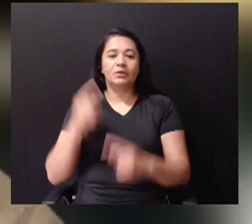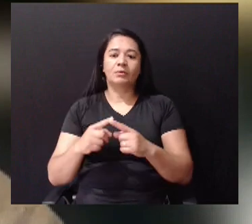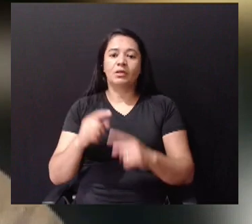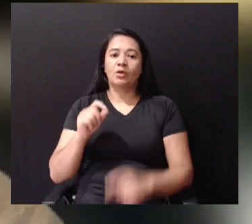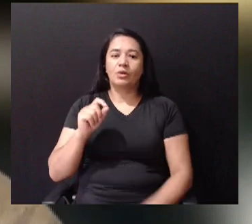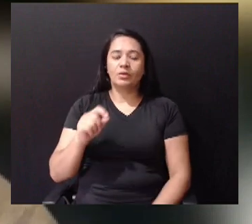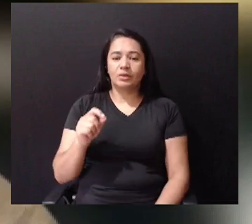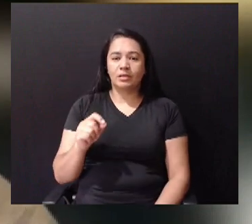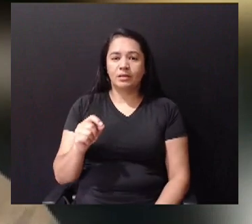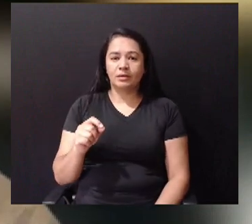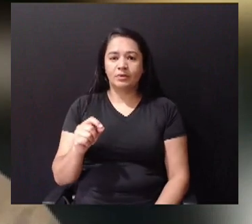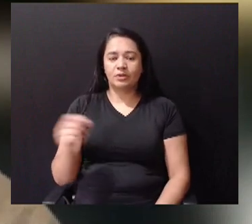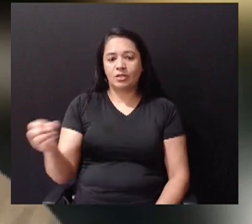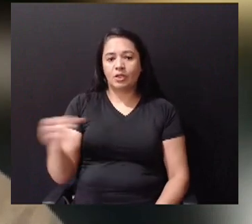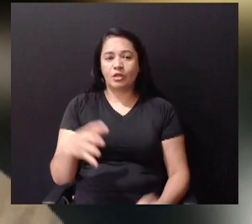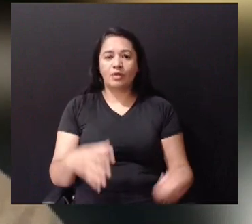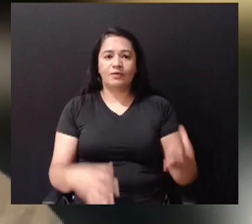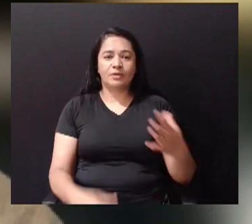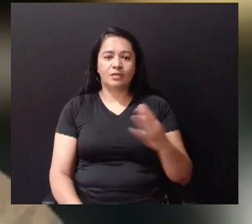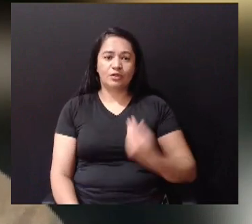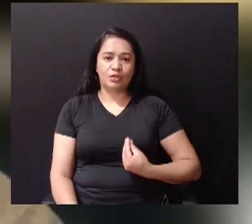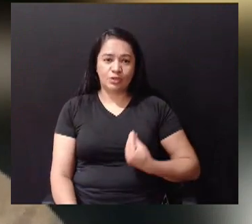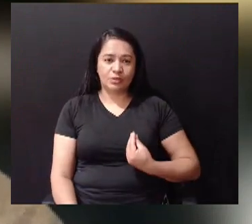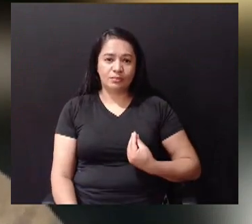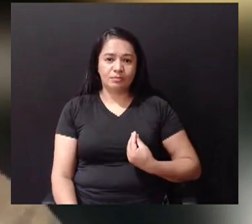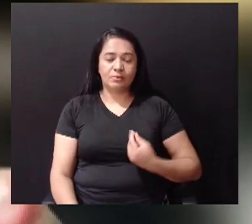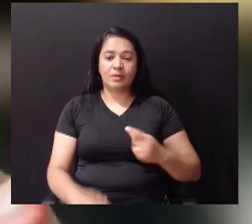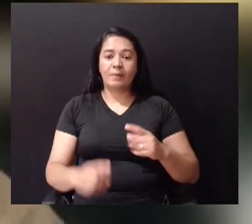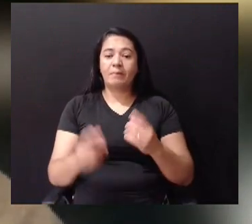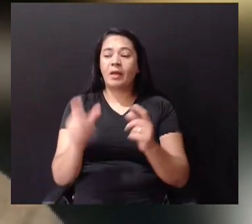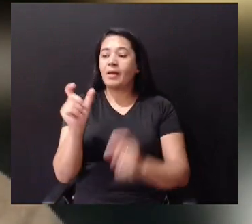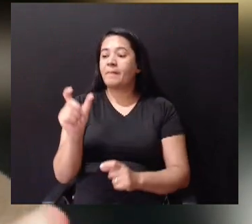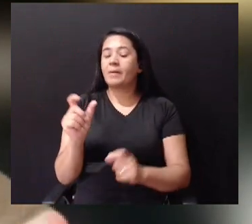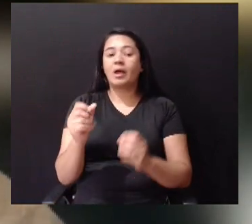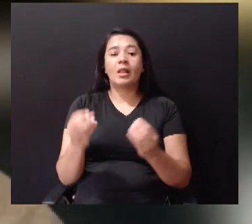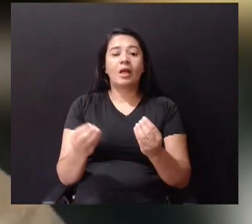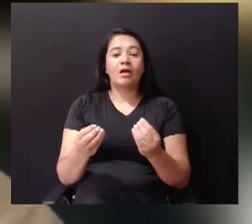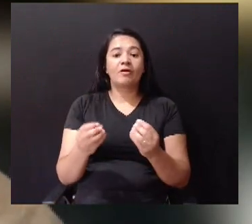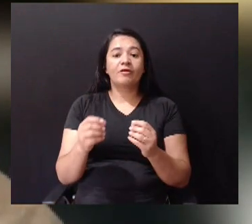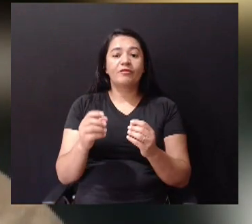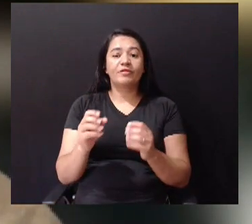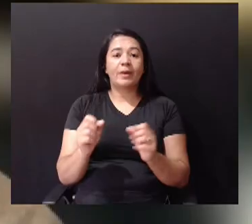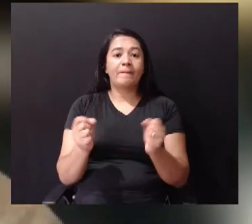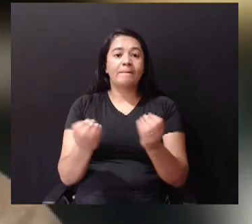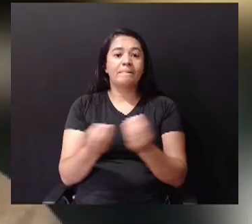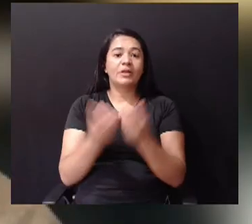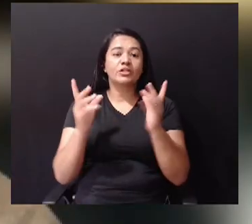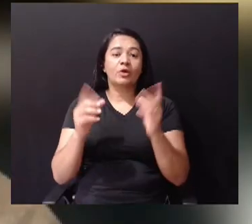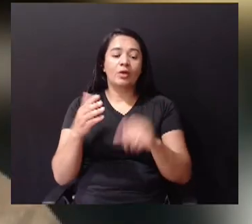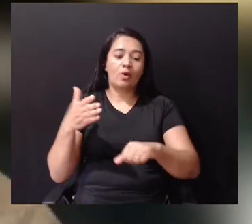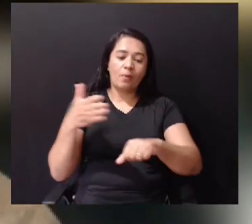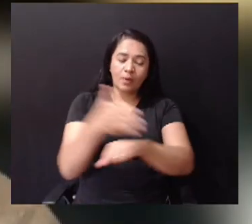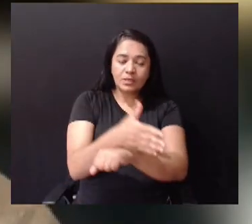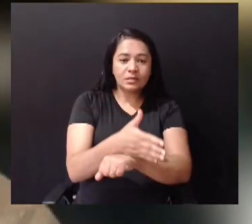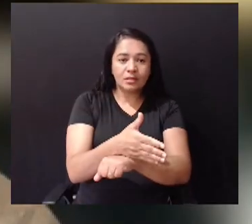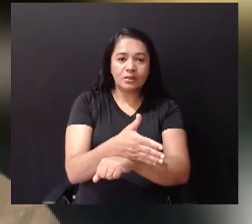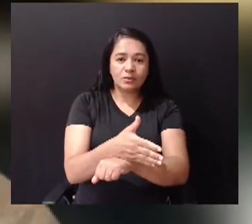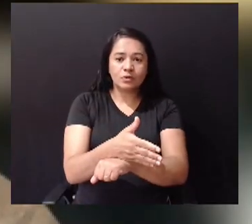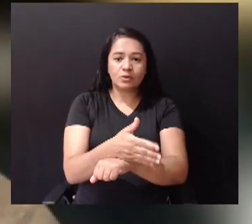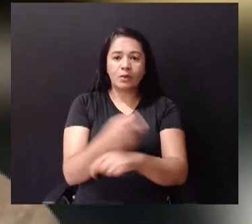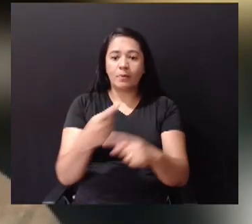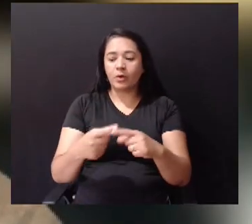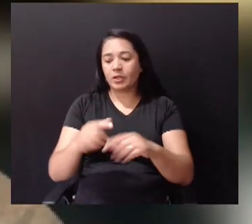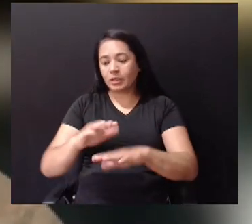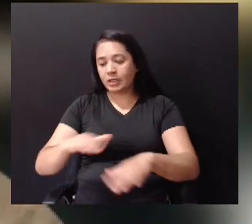inovação existe. A palavra mágica é o acesso, porque não adianta ter inovação se você não vai oferecer, se as crianças não vão se beneficiar, o Brasil afora